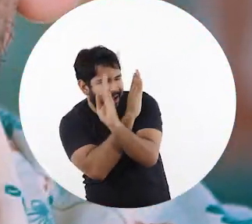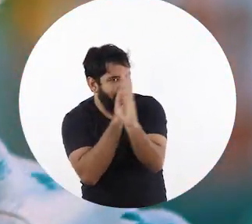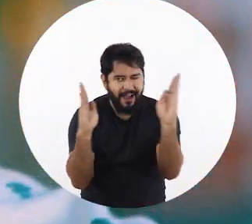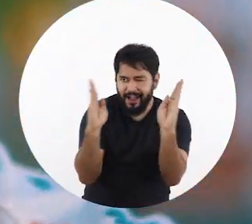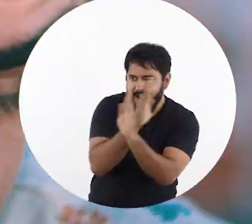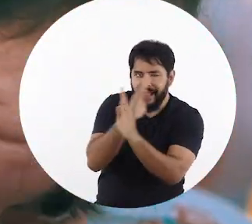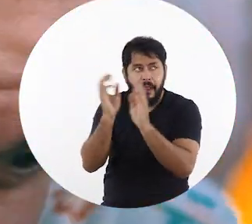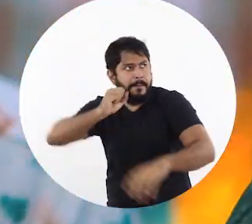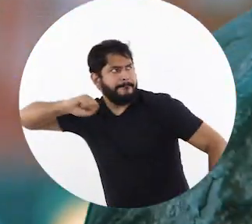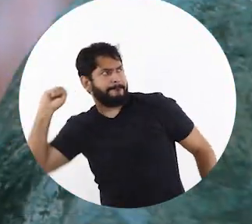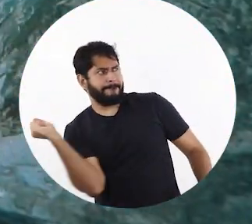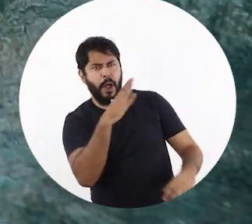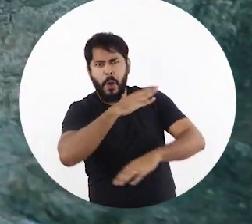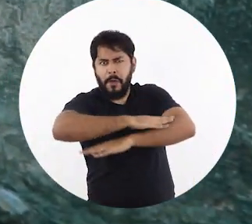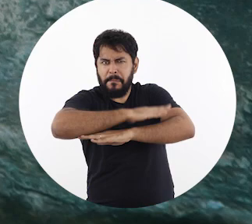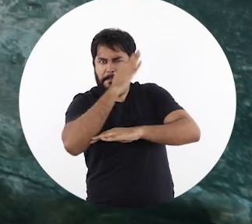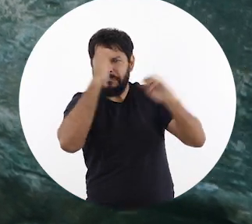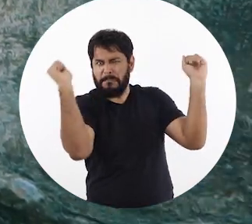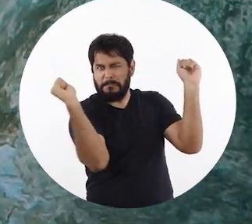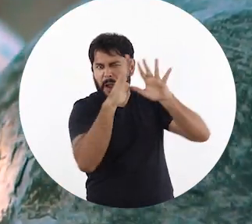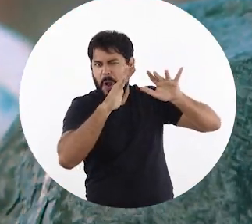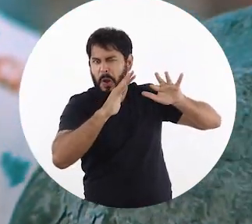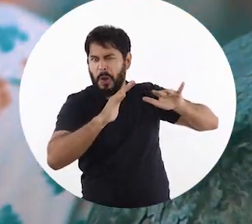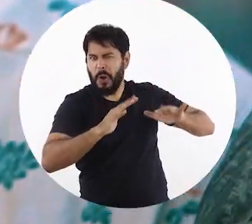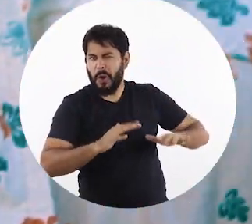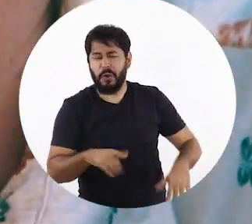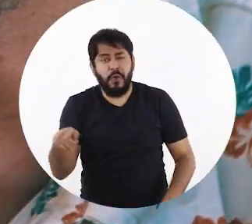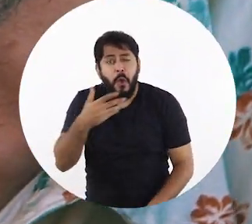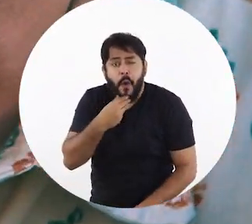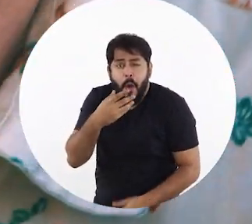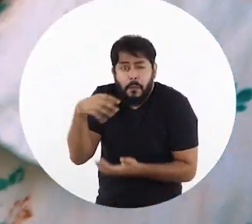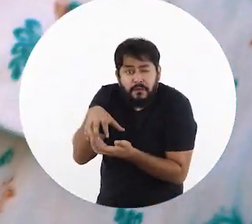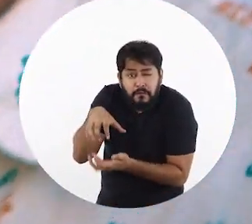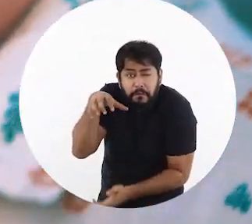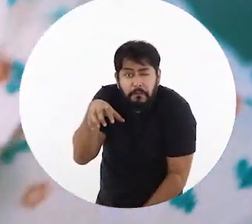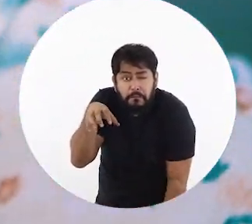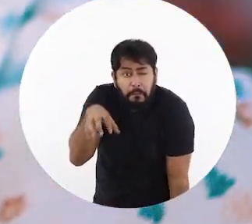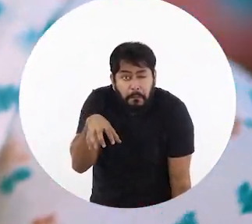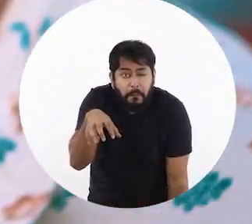Aninha Viegas. Totonho Rodrigues era tão velho que usava seu piscenê na ponta do nariz.